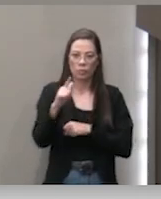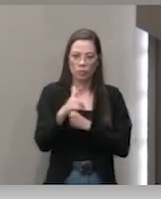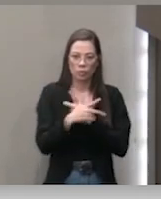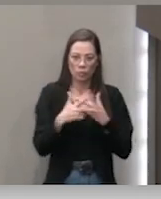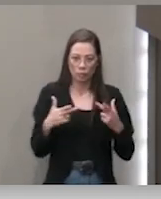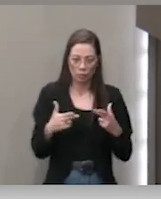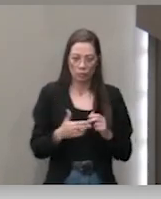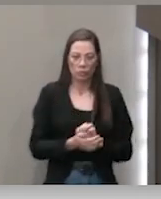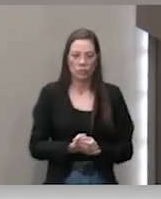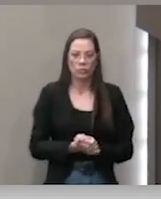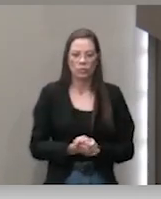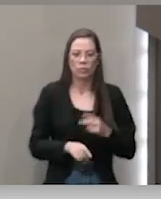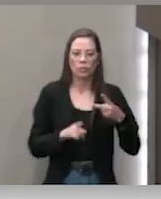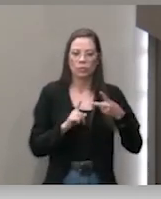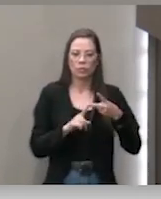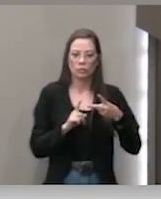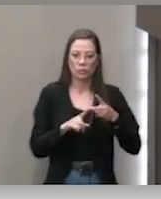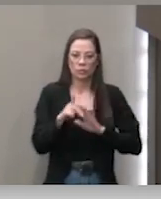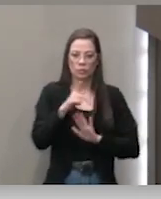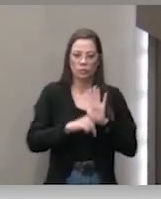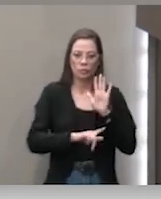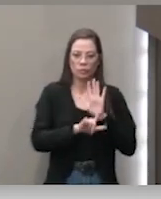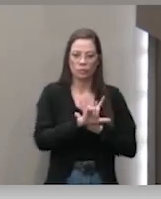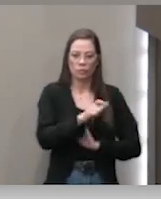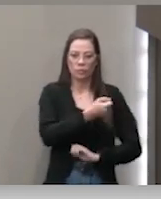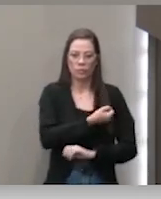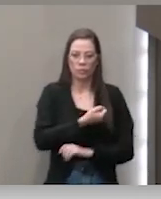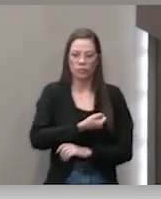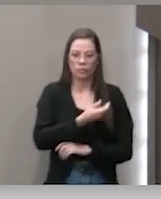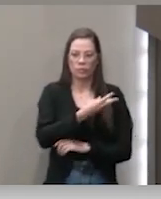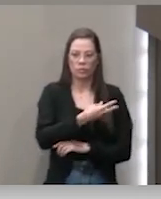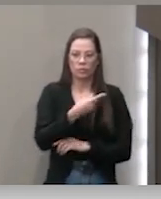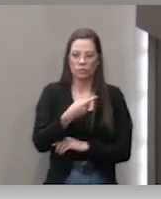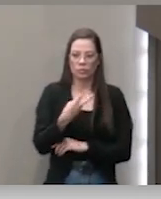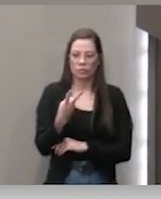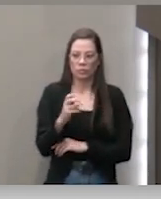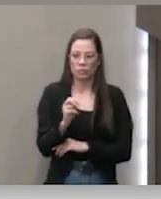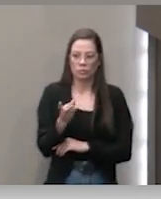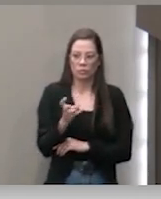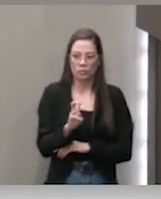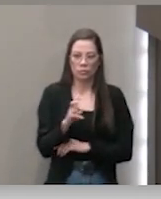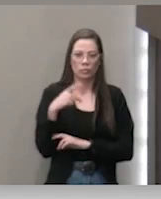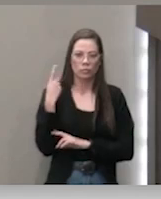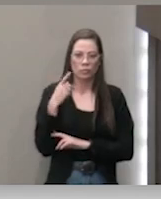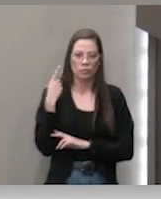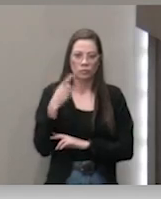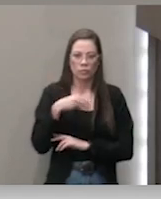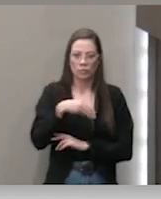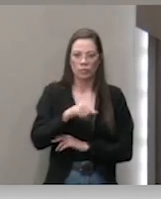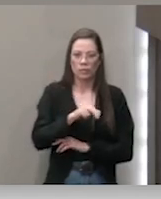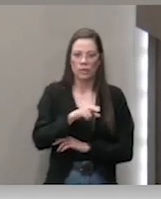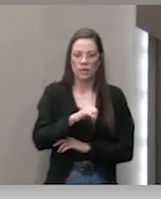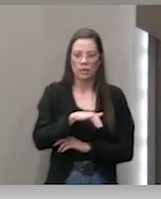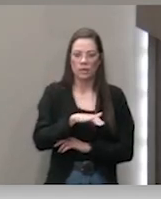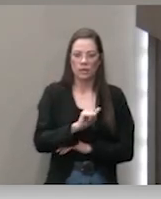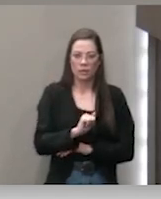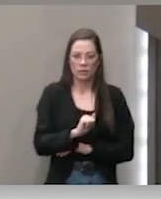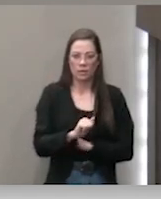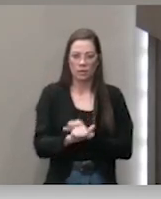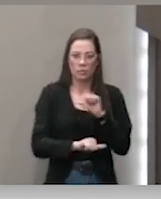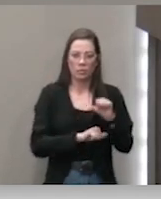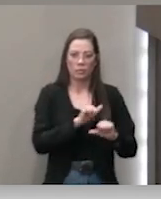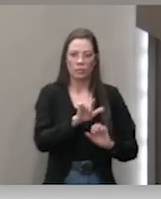providências. 2. Projeto de lei número 31/2025, gabinete da vereadora Marina Bernardes, altera a